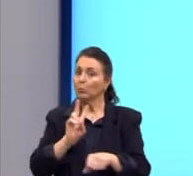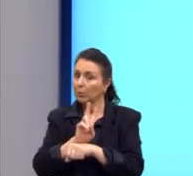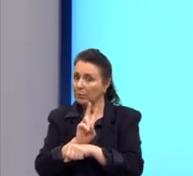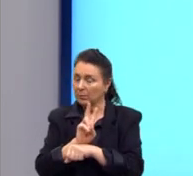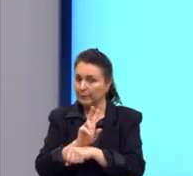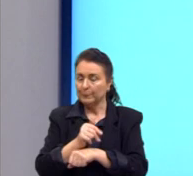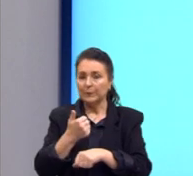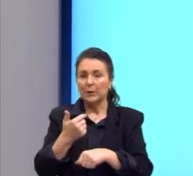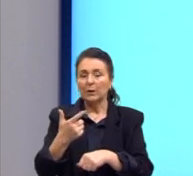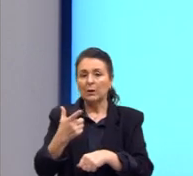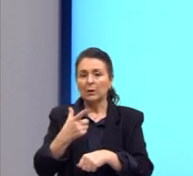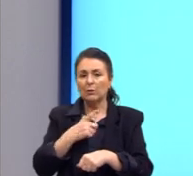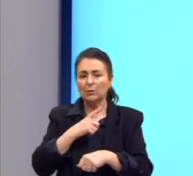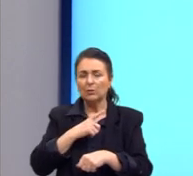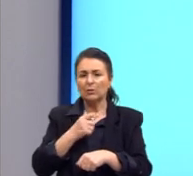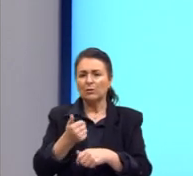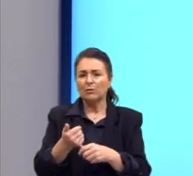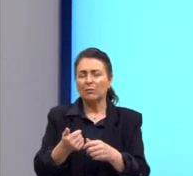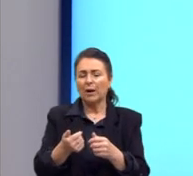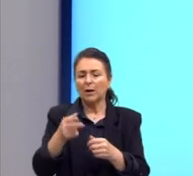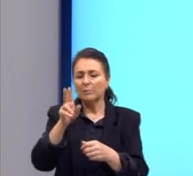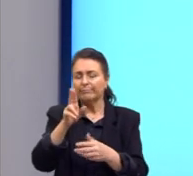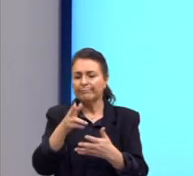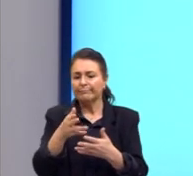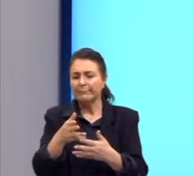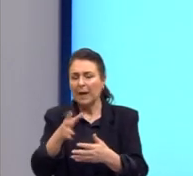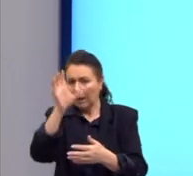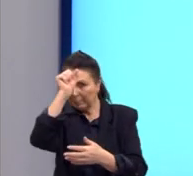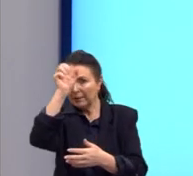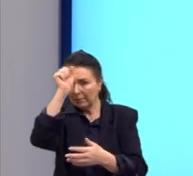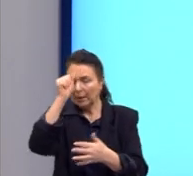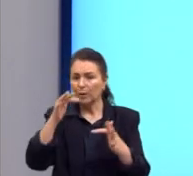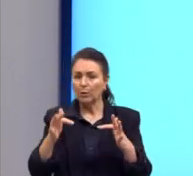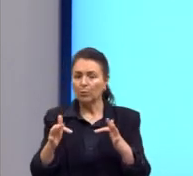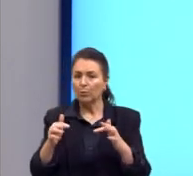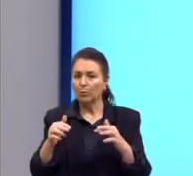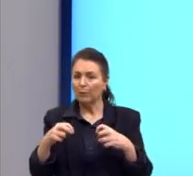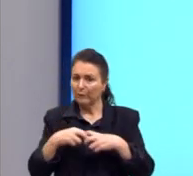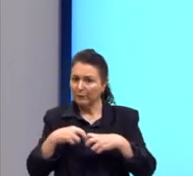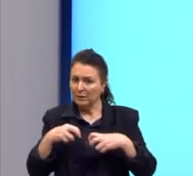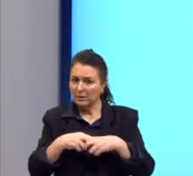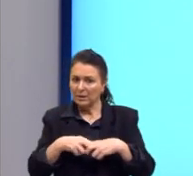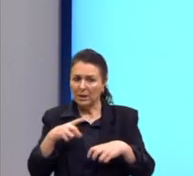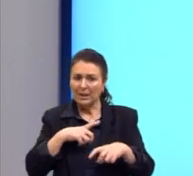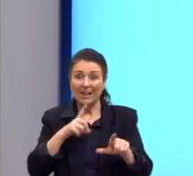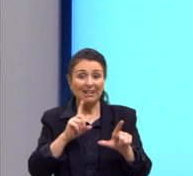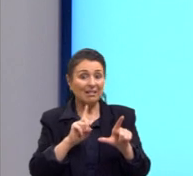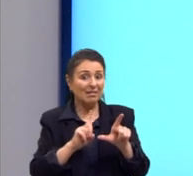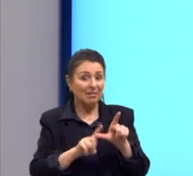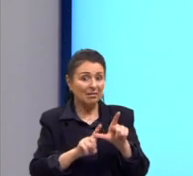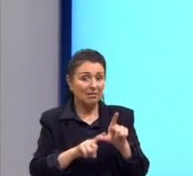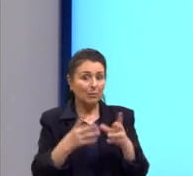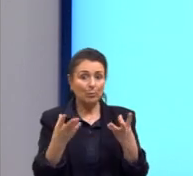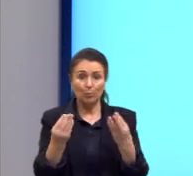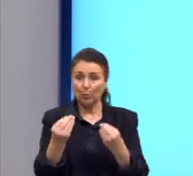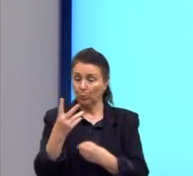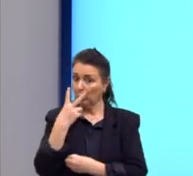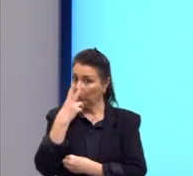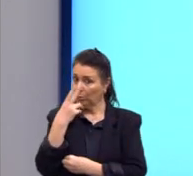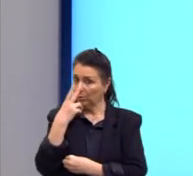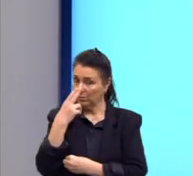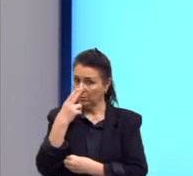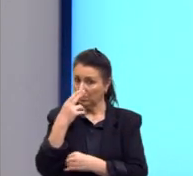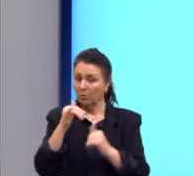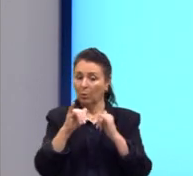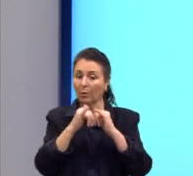quando a gente vai avançando na física a gente vai ter muitas letras em comum antes ali a gente viu o energia como